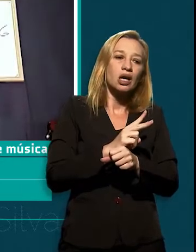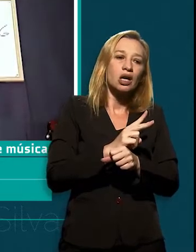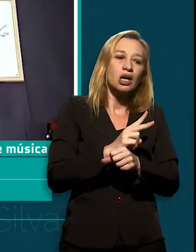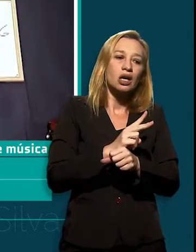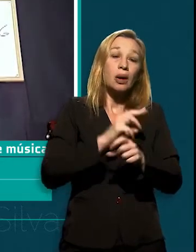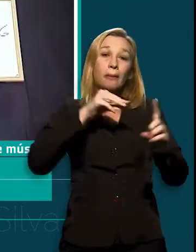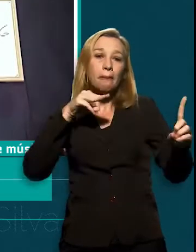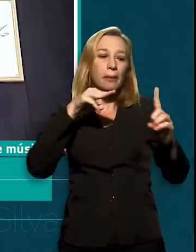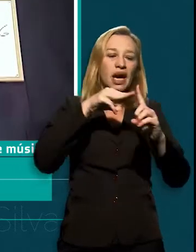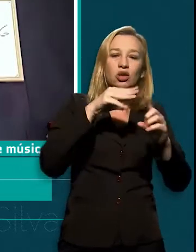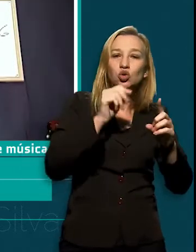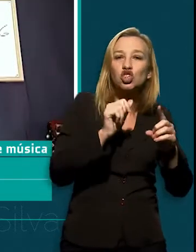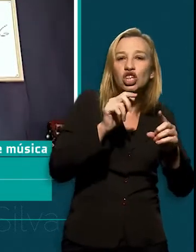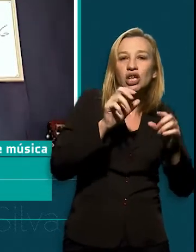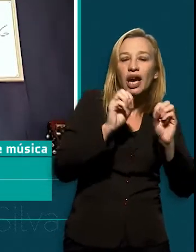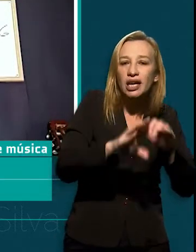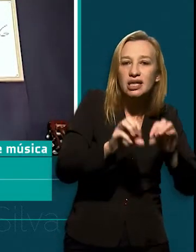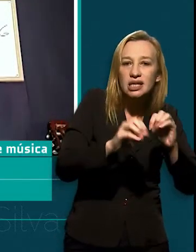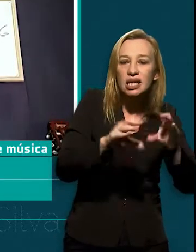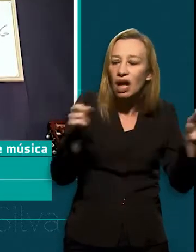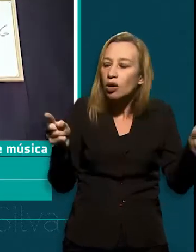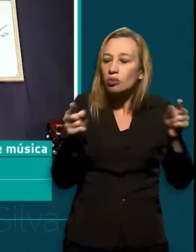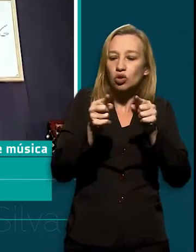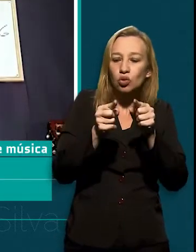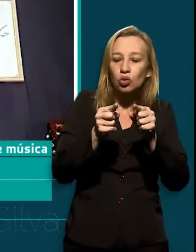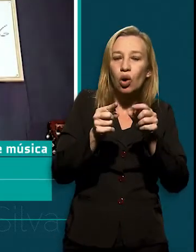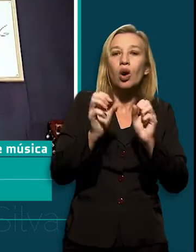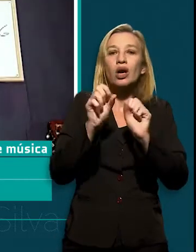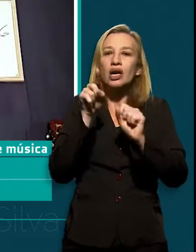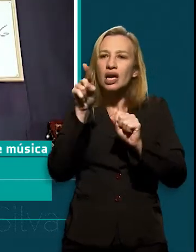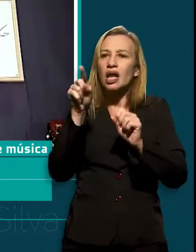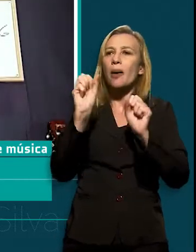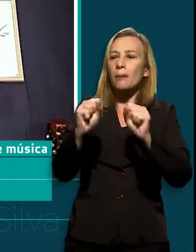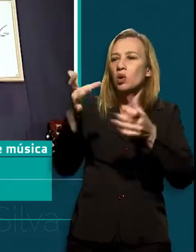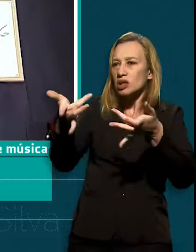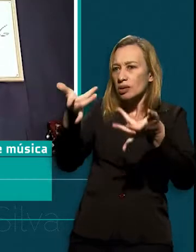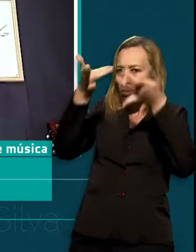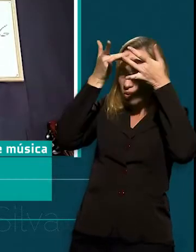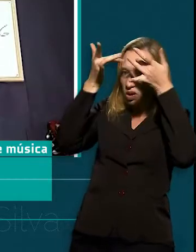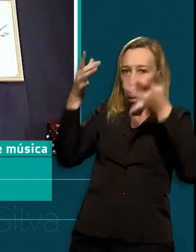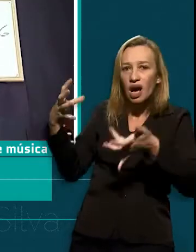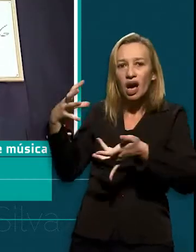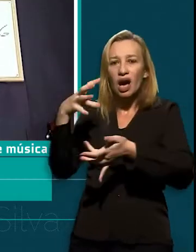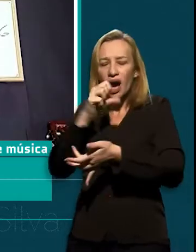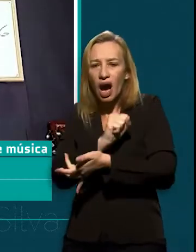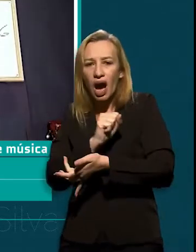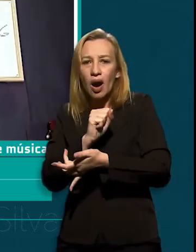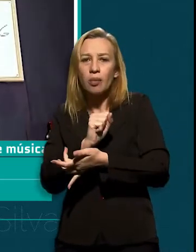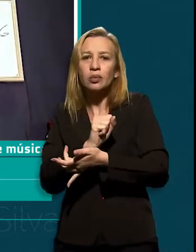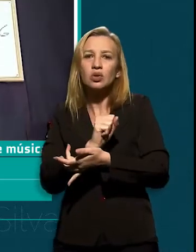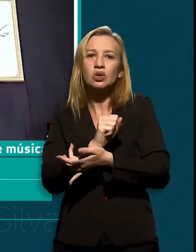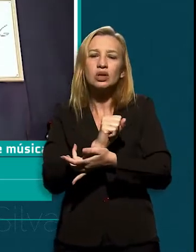de ensinar mais curtas, que ele possa memorizar e assim